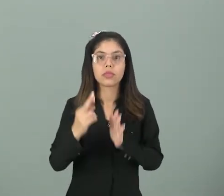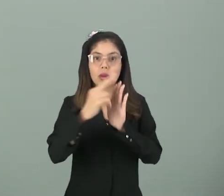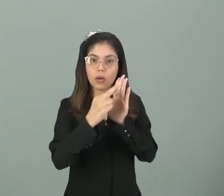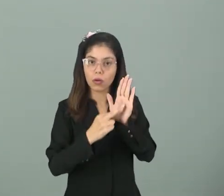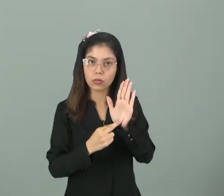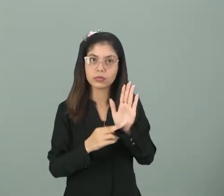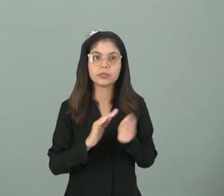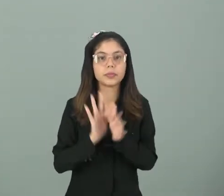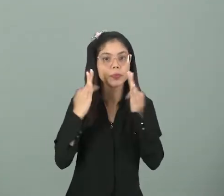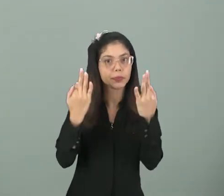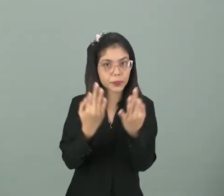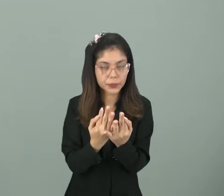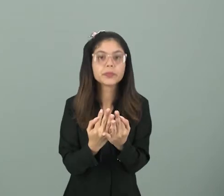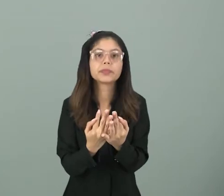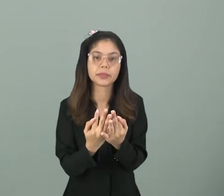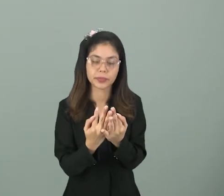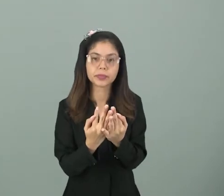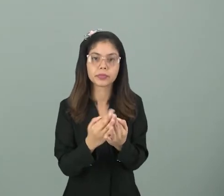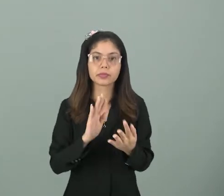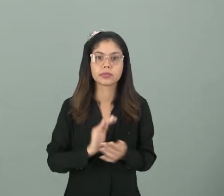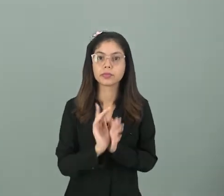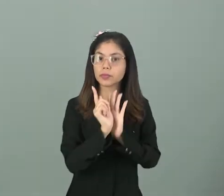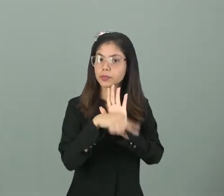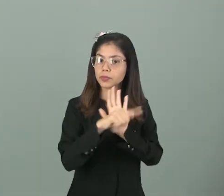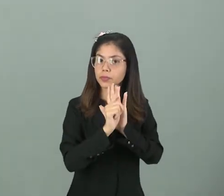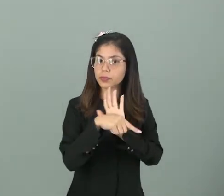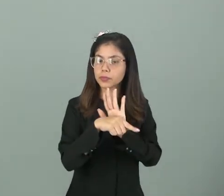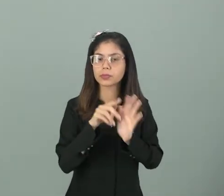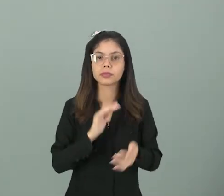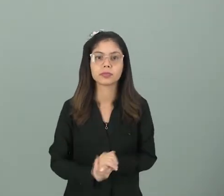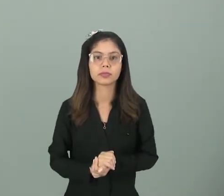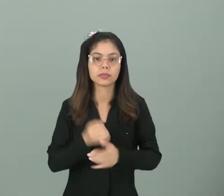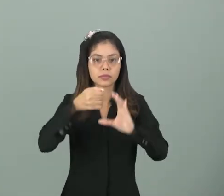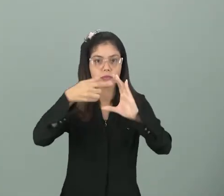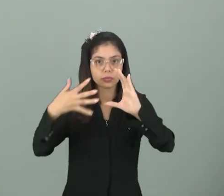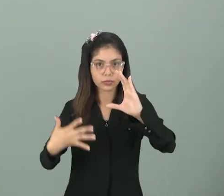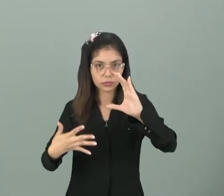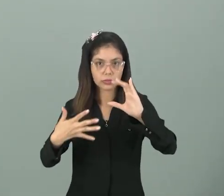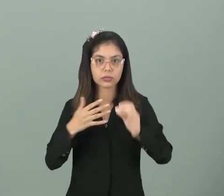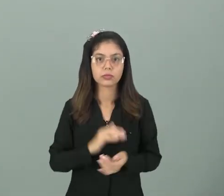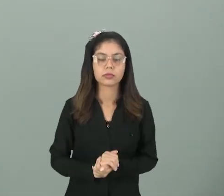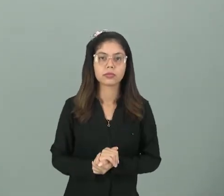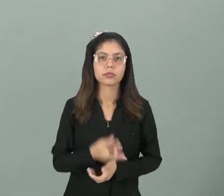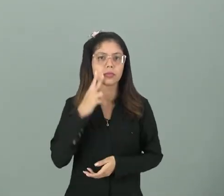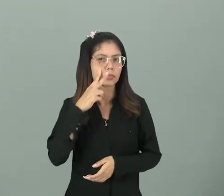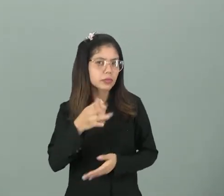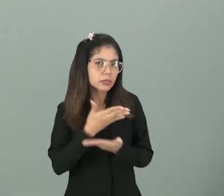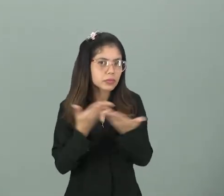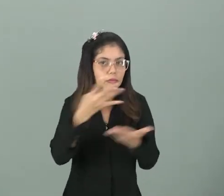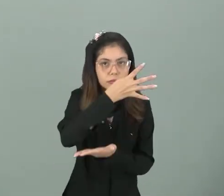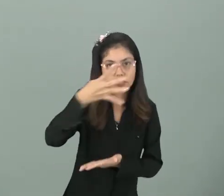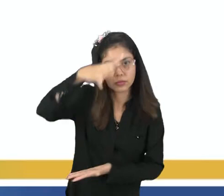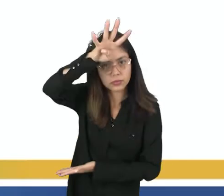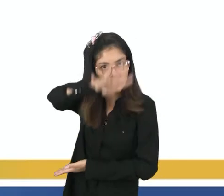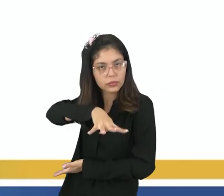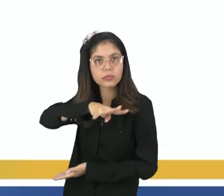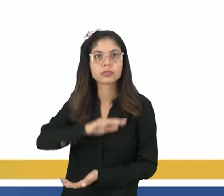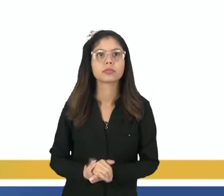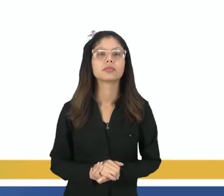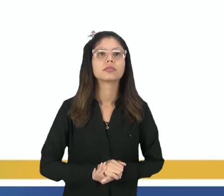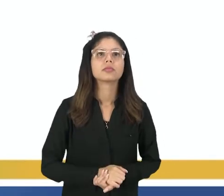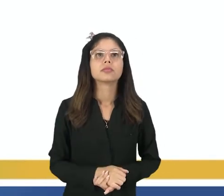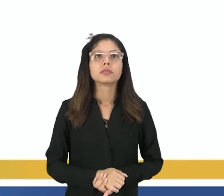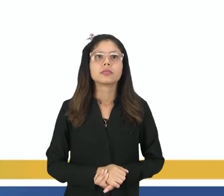ordem, família, gênero e espécie. Vamos ver aí alguns